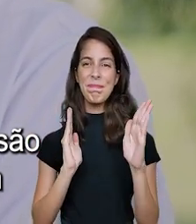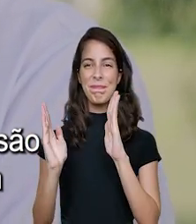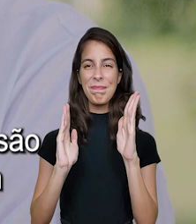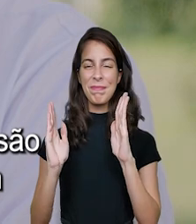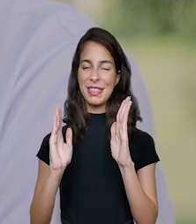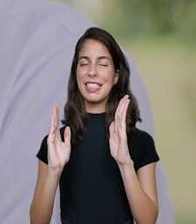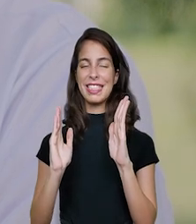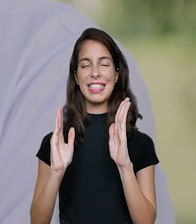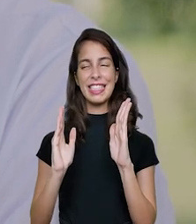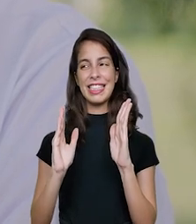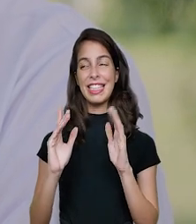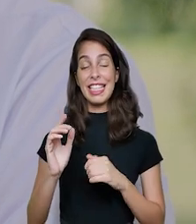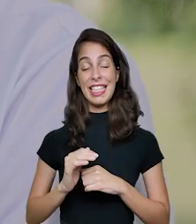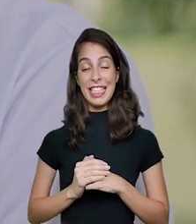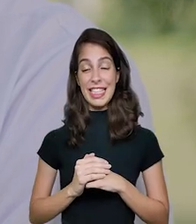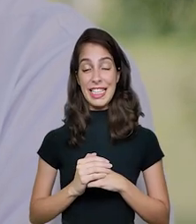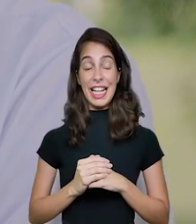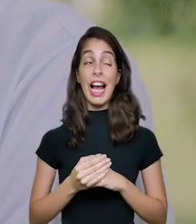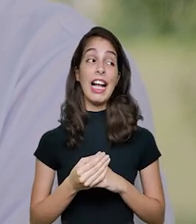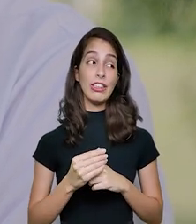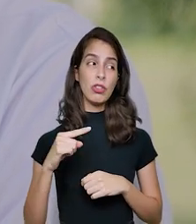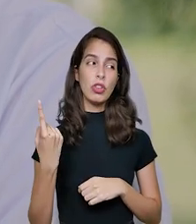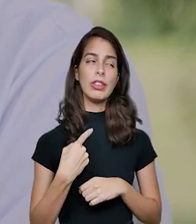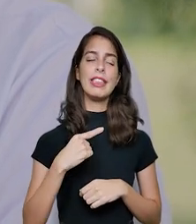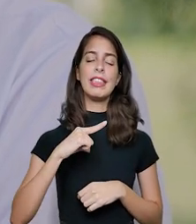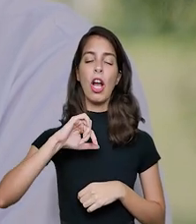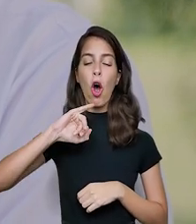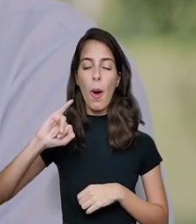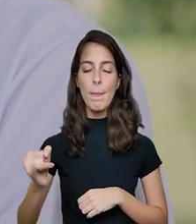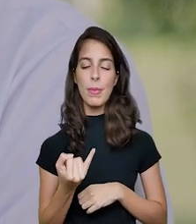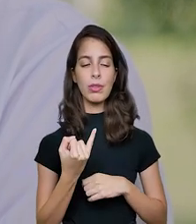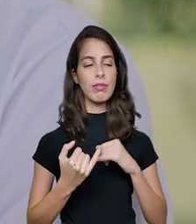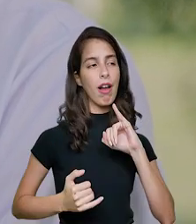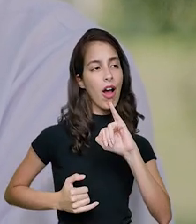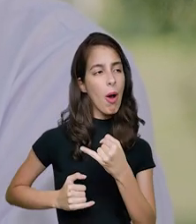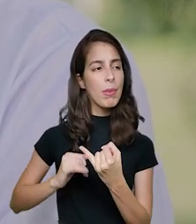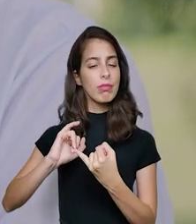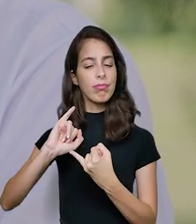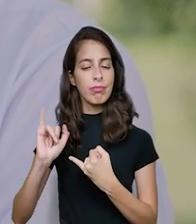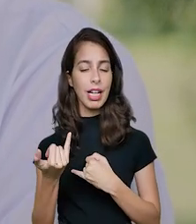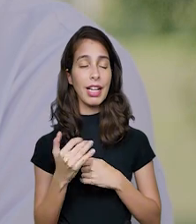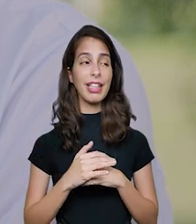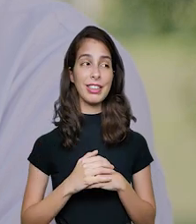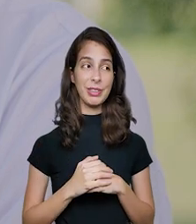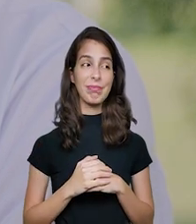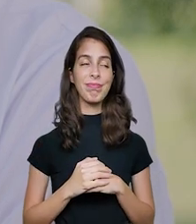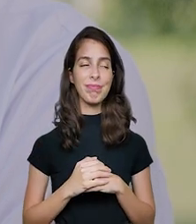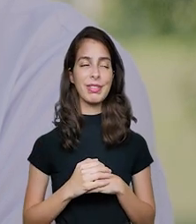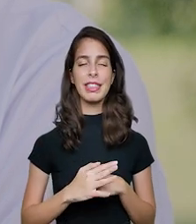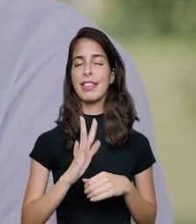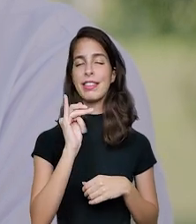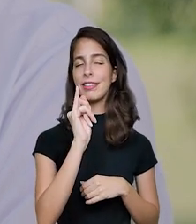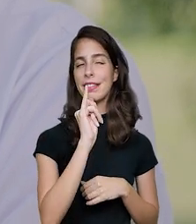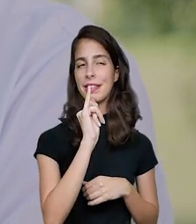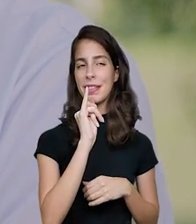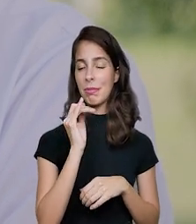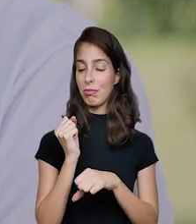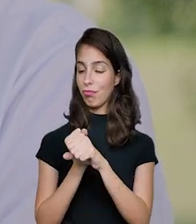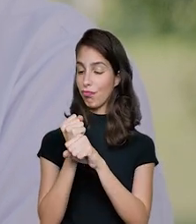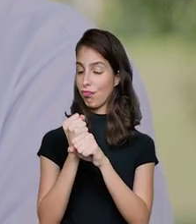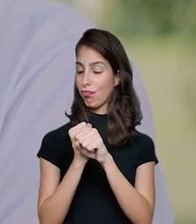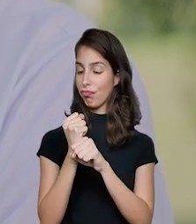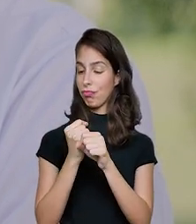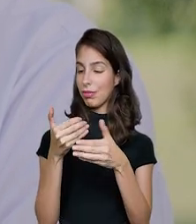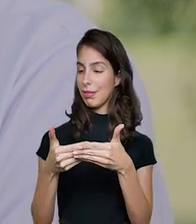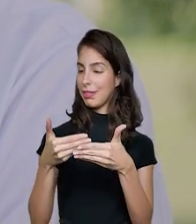instituição que teve muita oportunidade né E uma delas foi a a gente participar de dos últimos 20